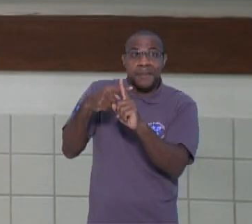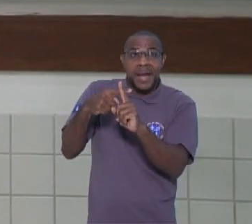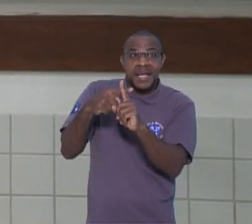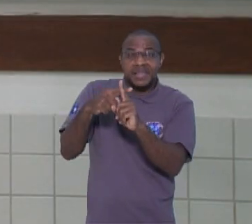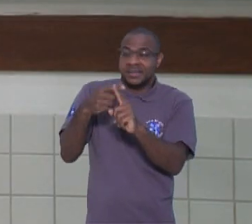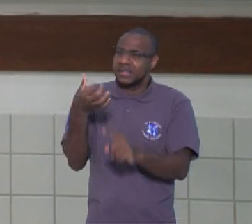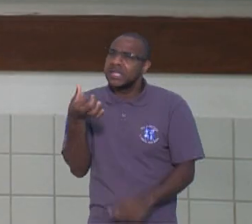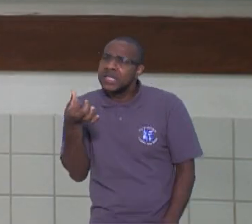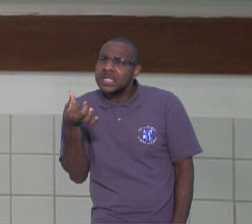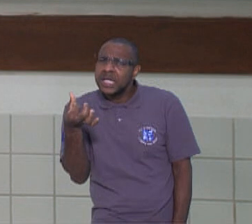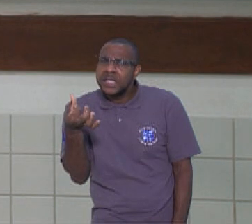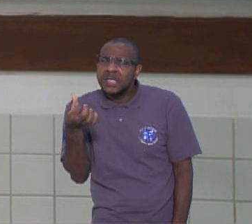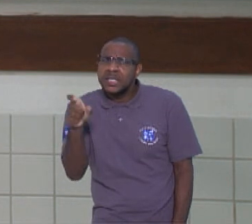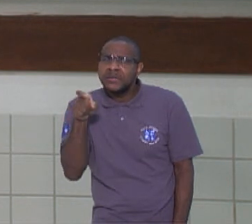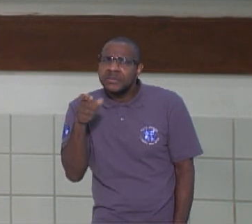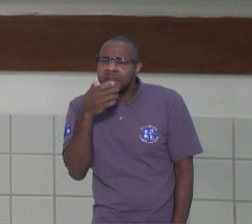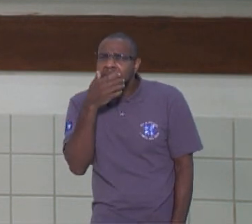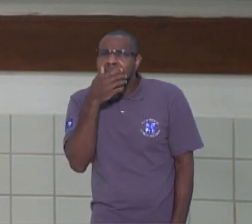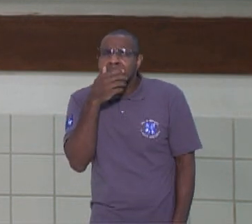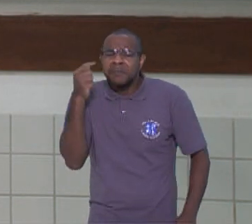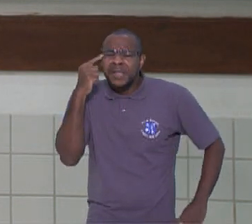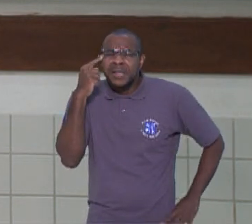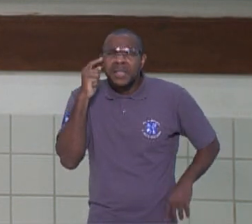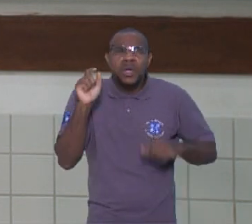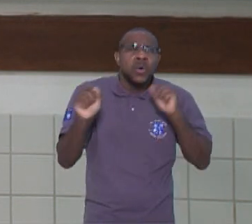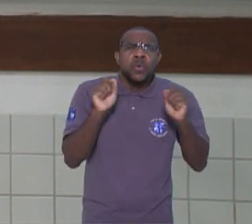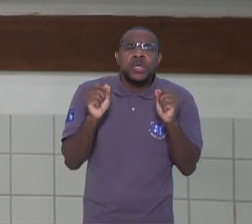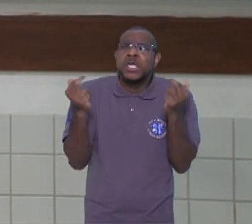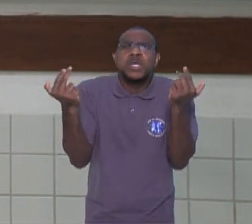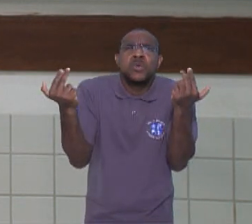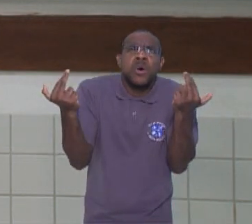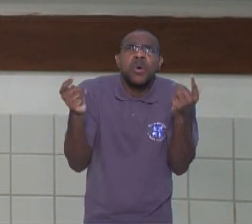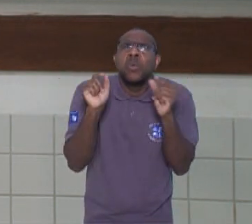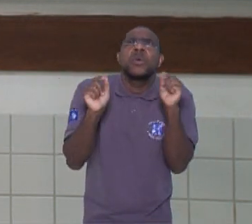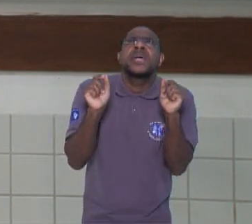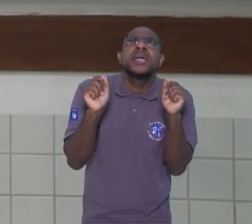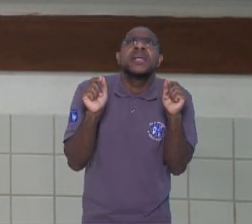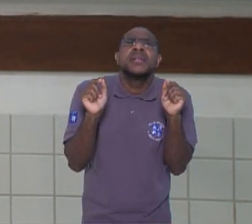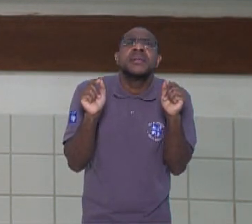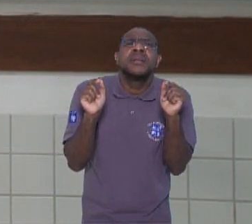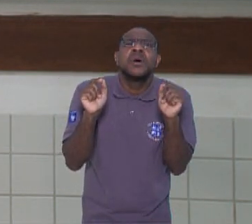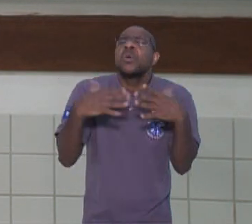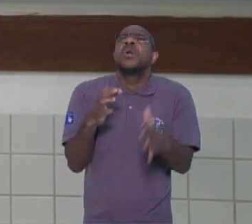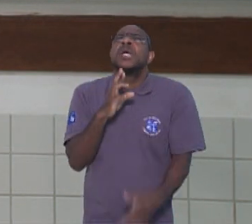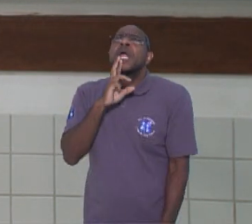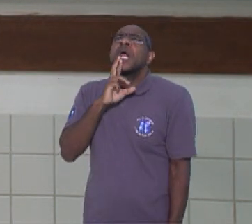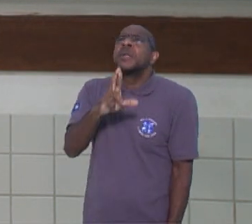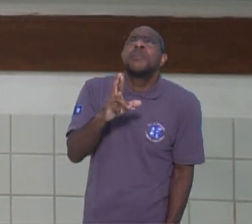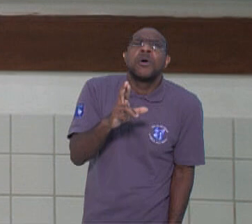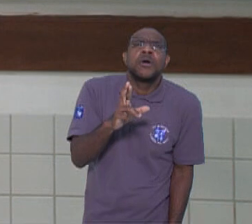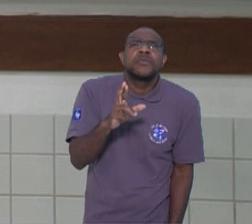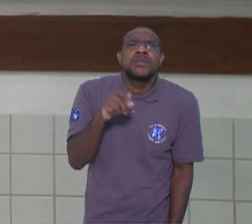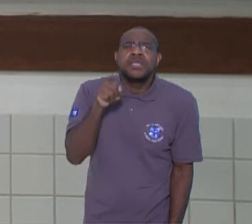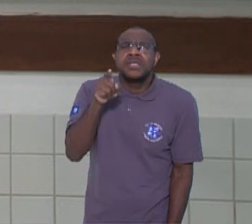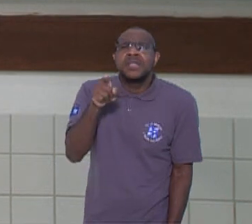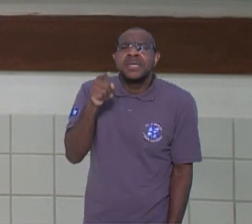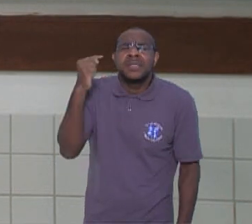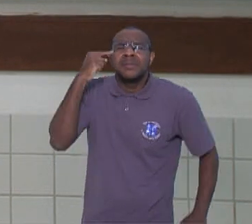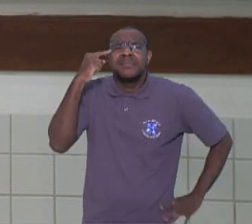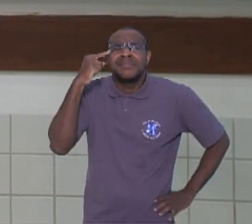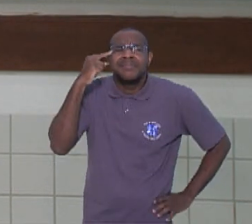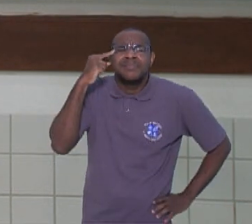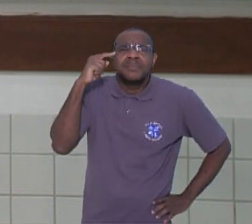Então, pense. O que será que vai acontecer? Qual será a resposta desse grande